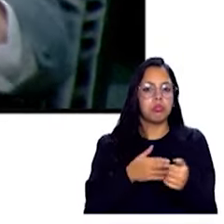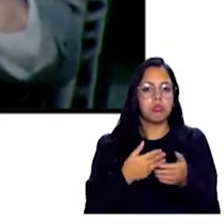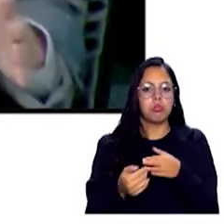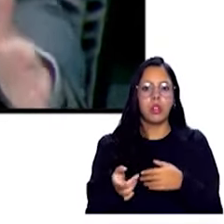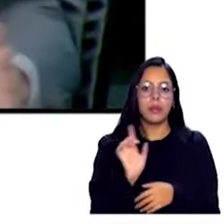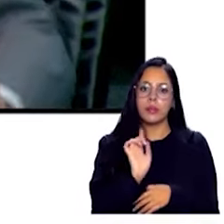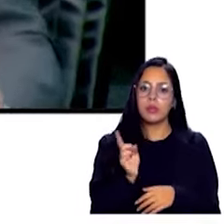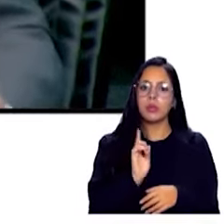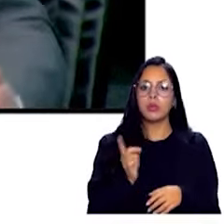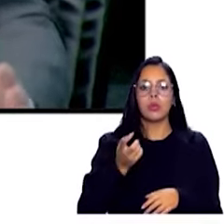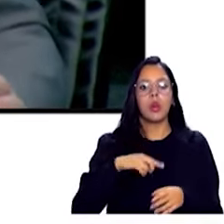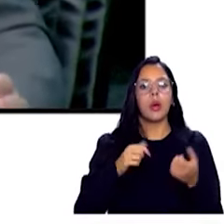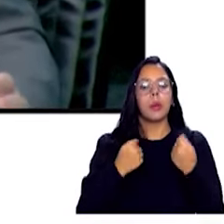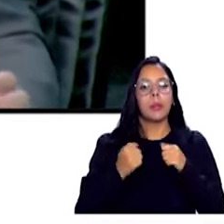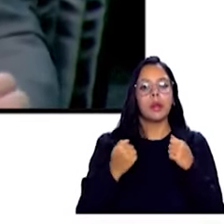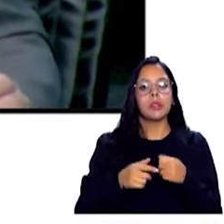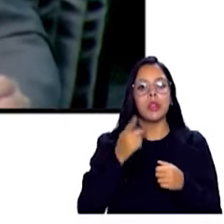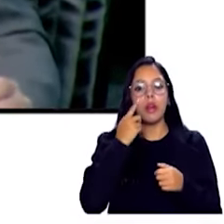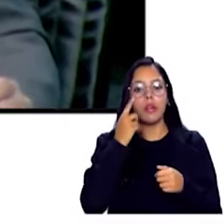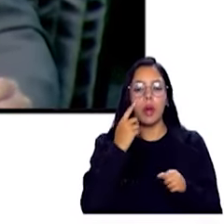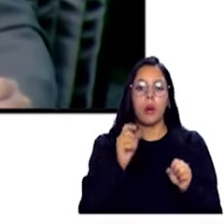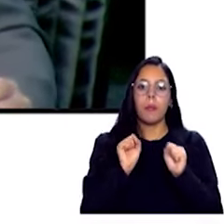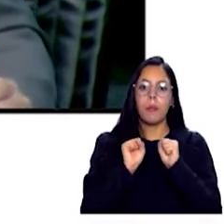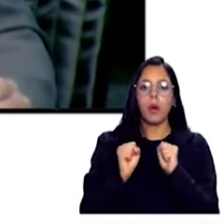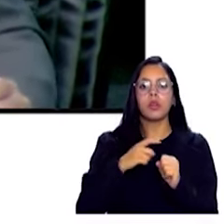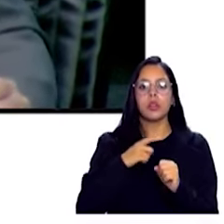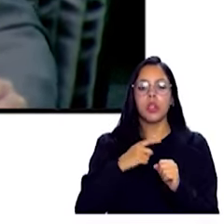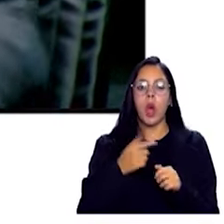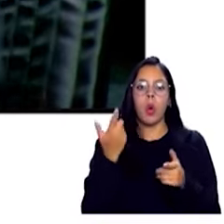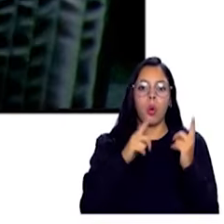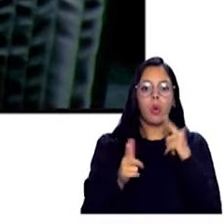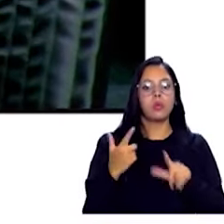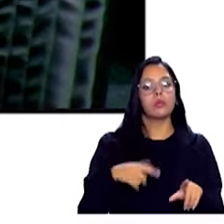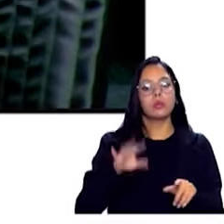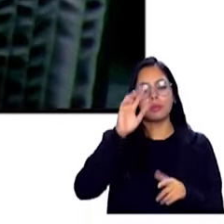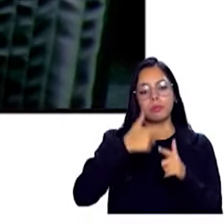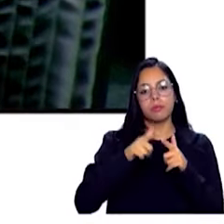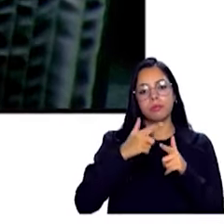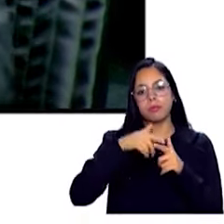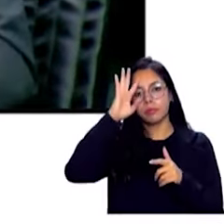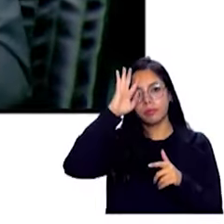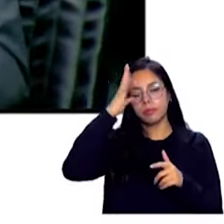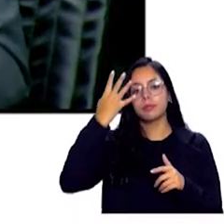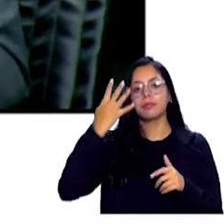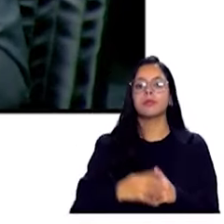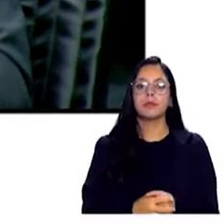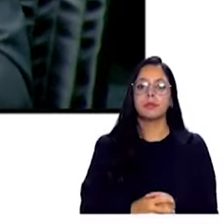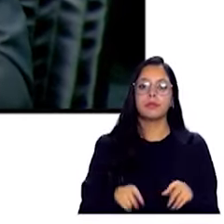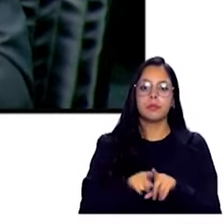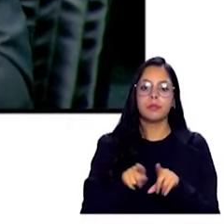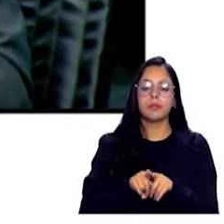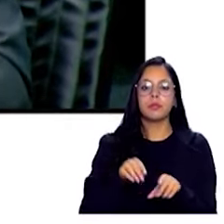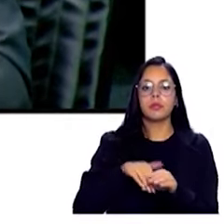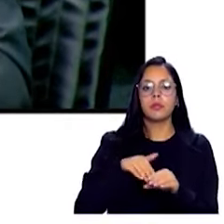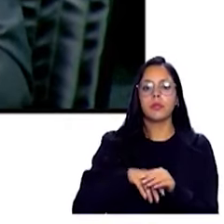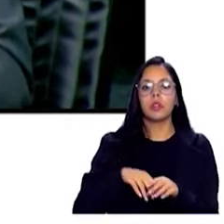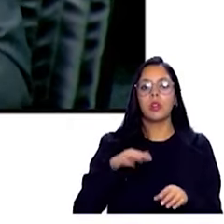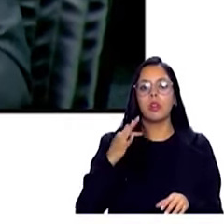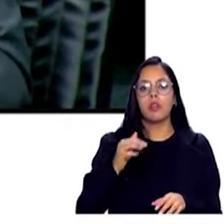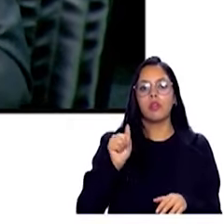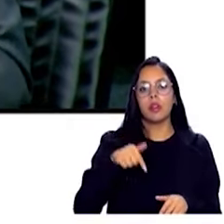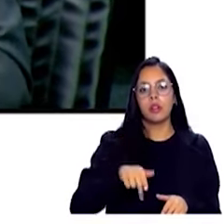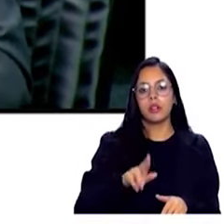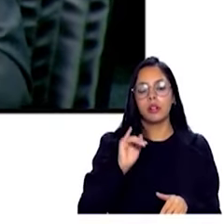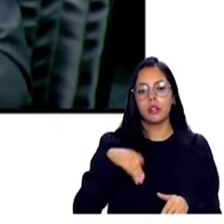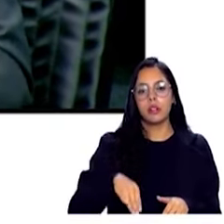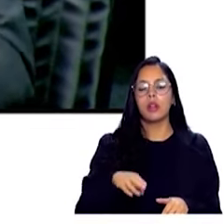enxergar que eles devem existir outras formas de solução do conflito e particularmente o voto do ministro faim proferido nesse caso aqui é